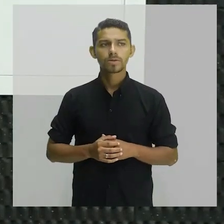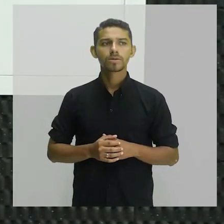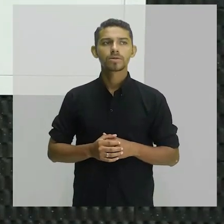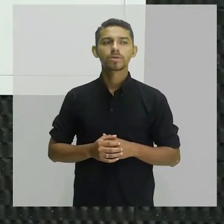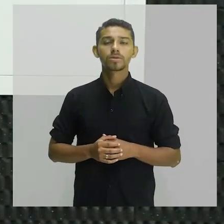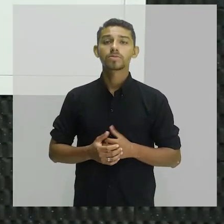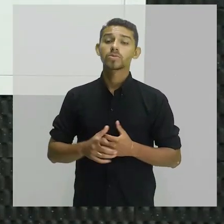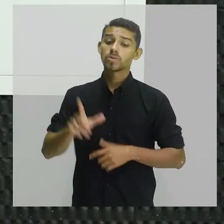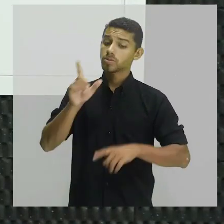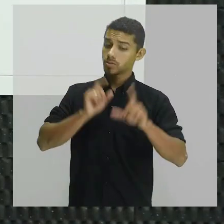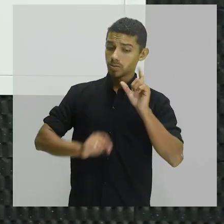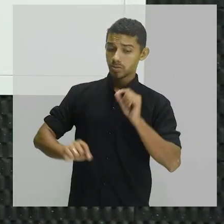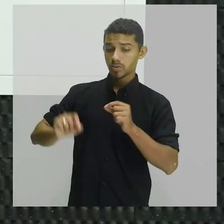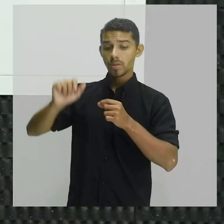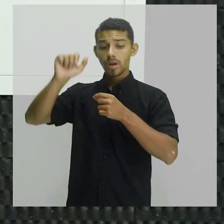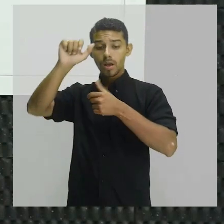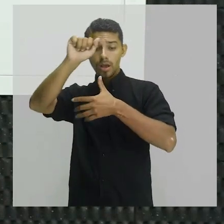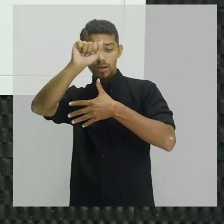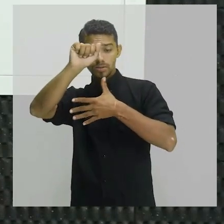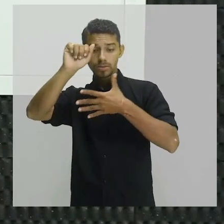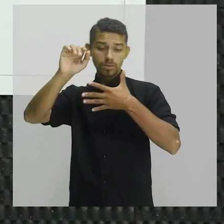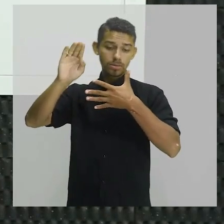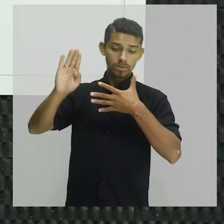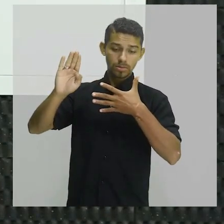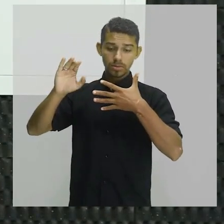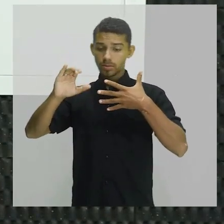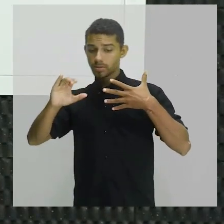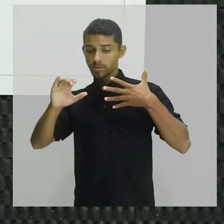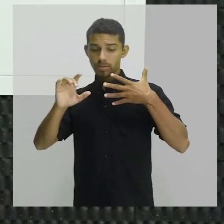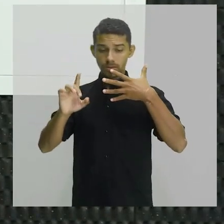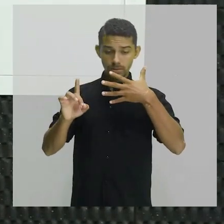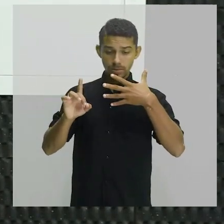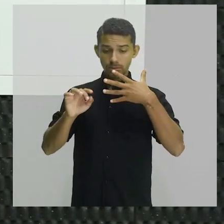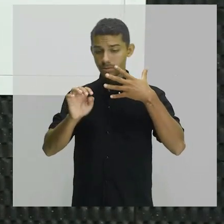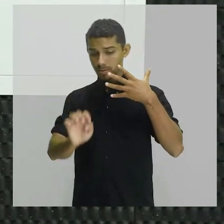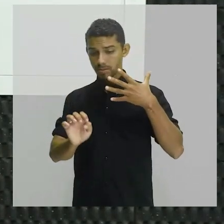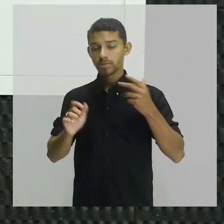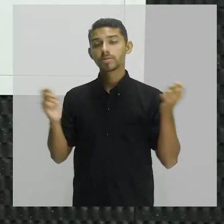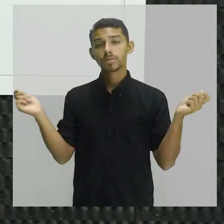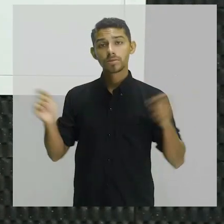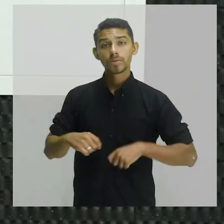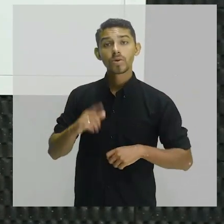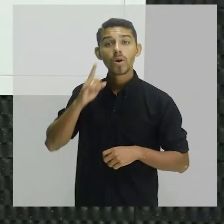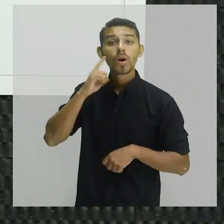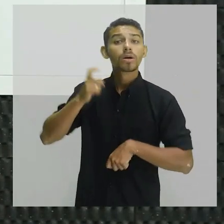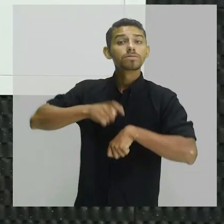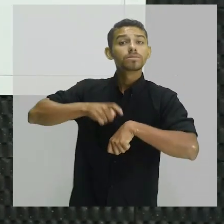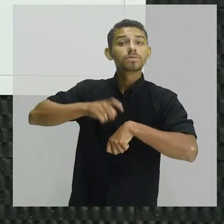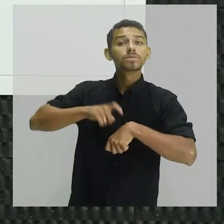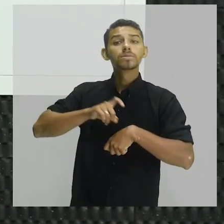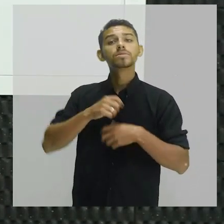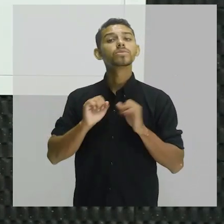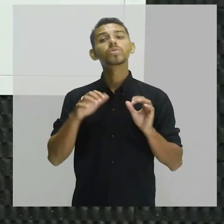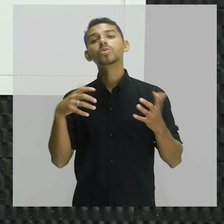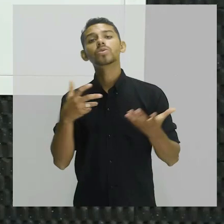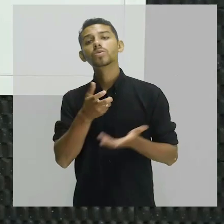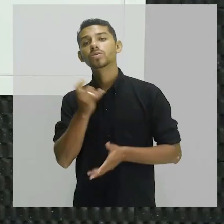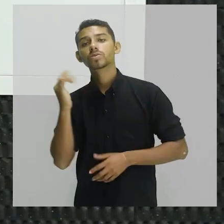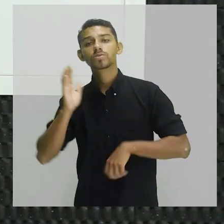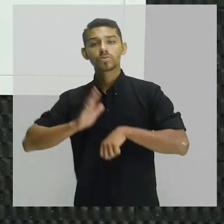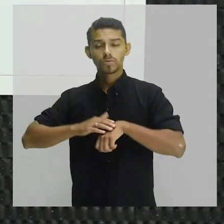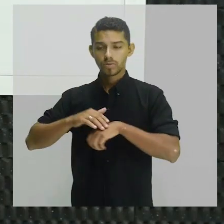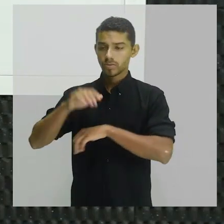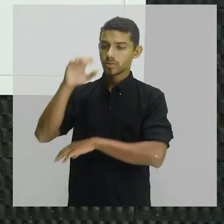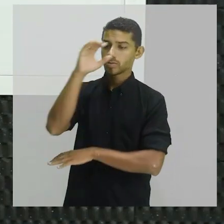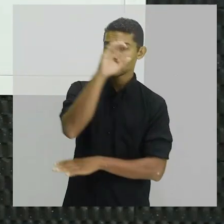dentre as opções, né, considerando essas condições, aproximadamente quanto tempo depois da abertura do